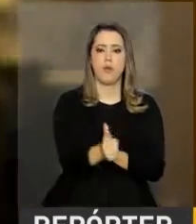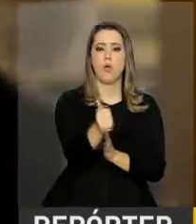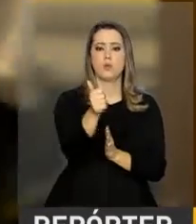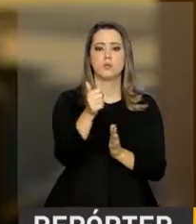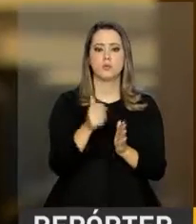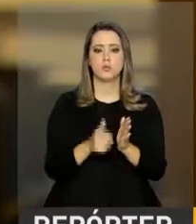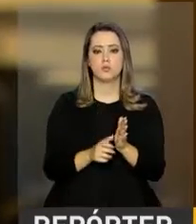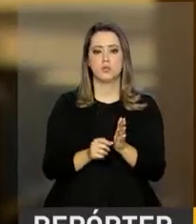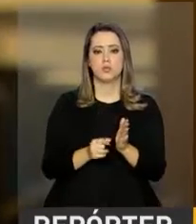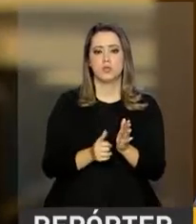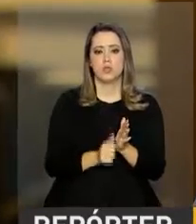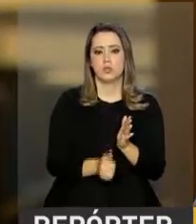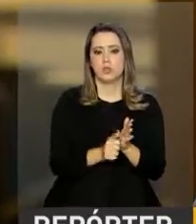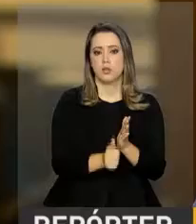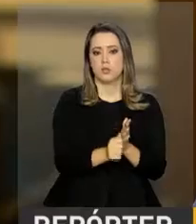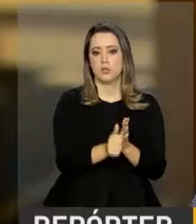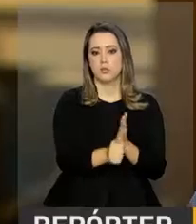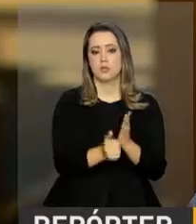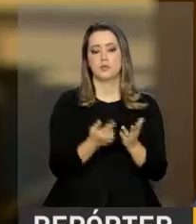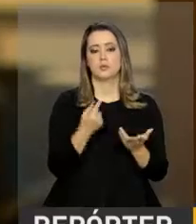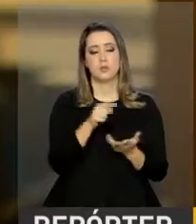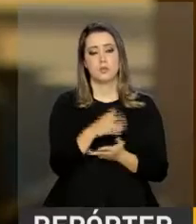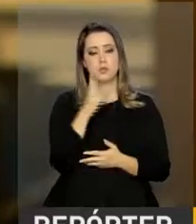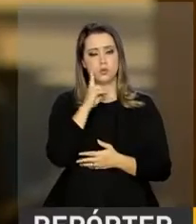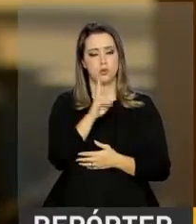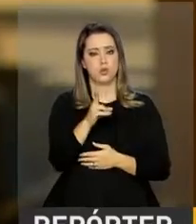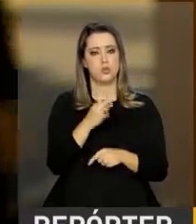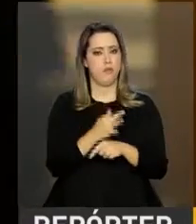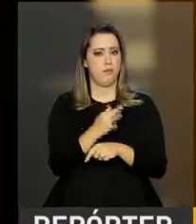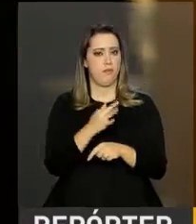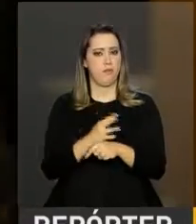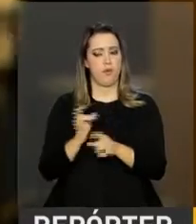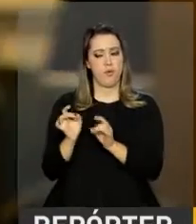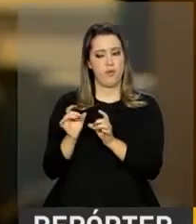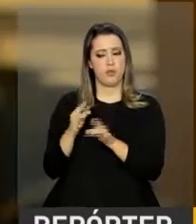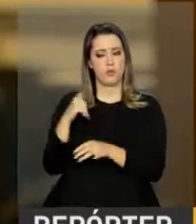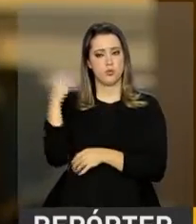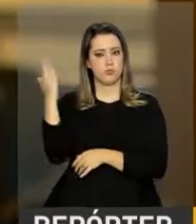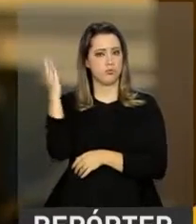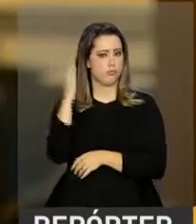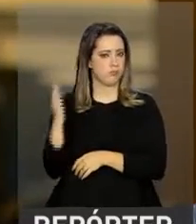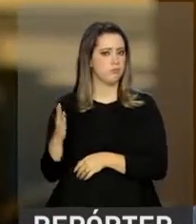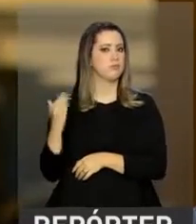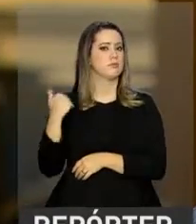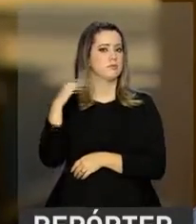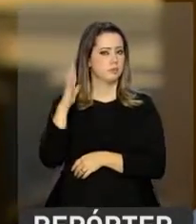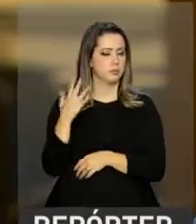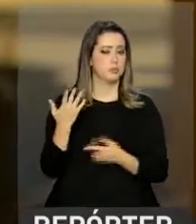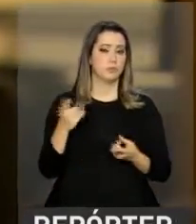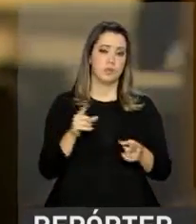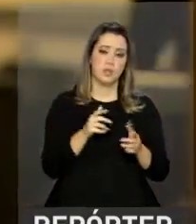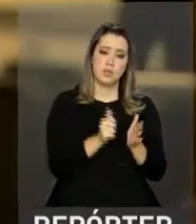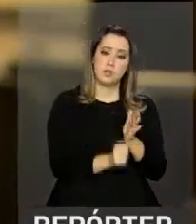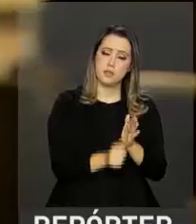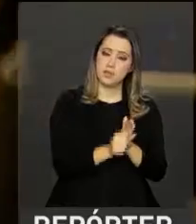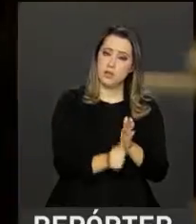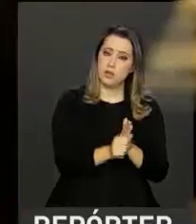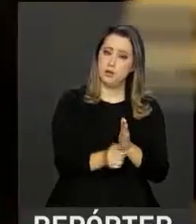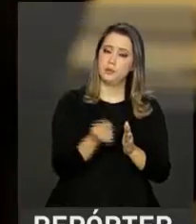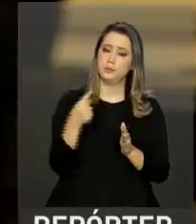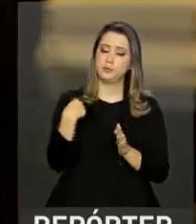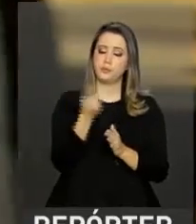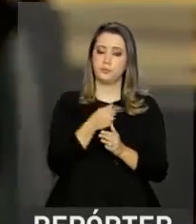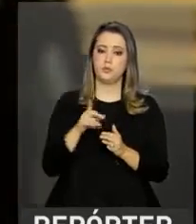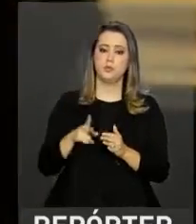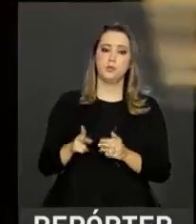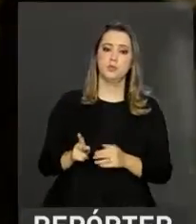eles é é primeiro que o minério a gente passou a exportar mais e no caso específico grãos a cada ano a gente